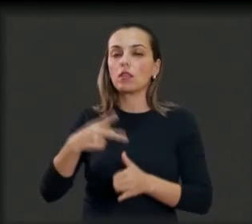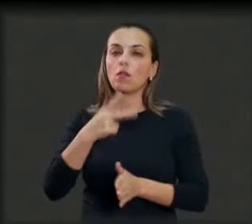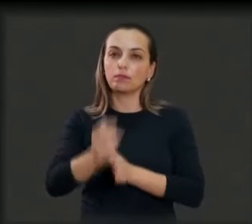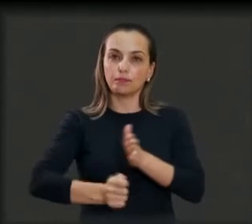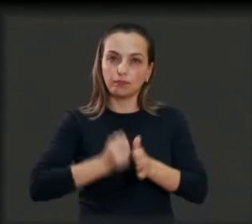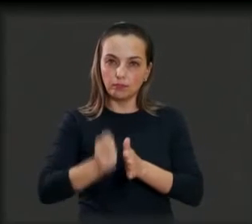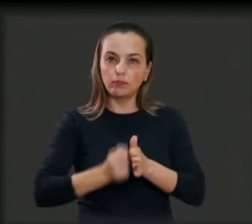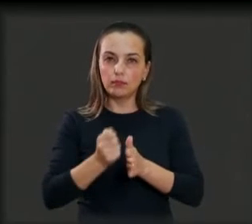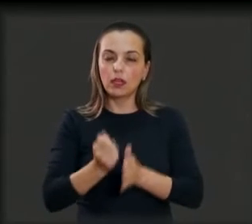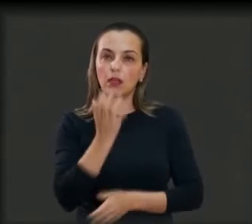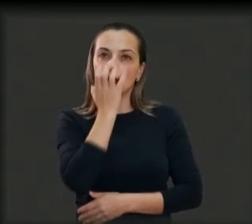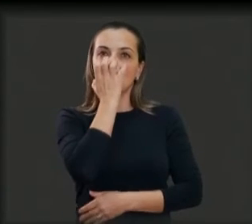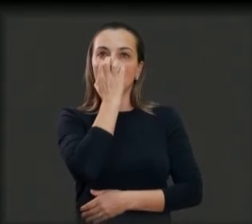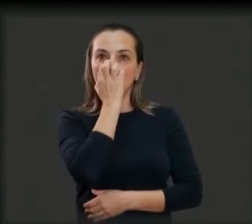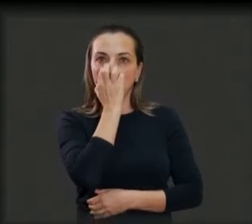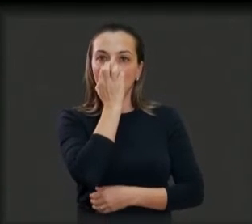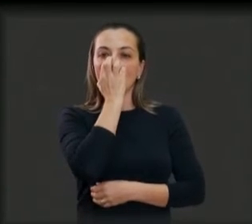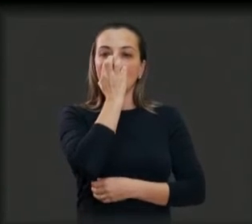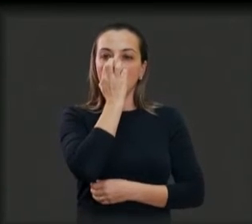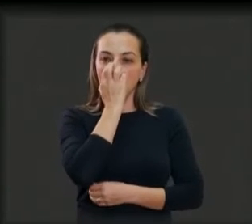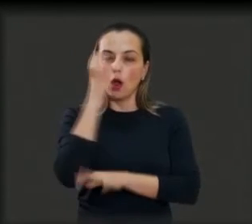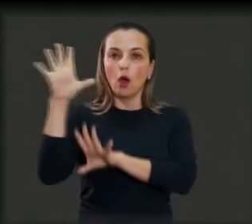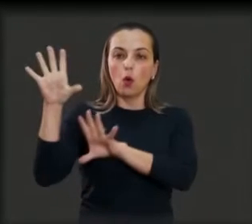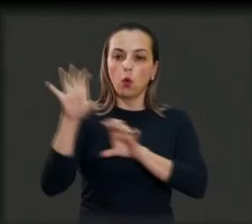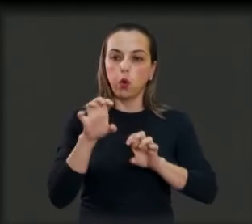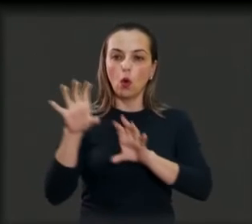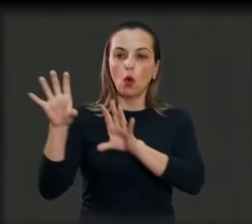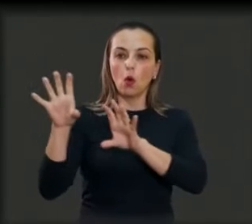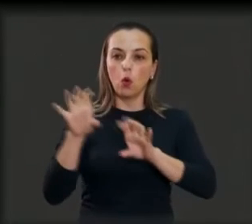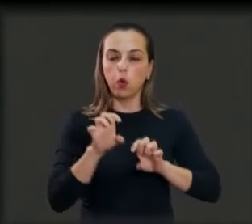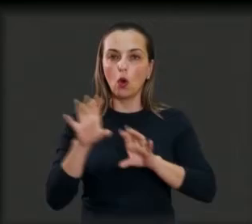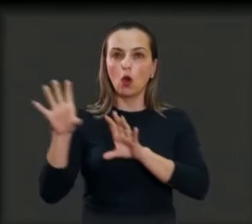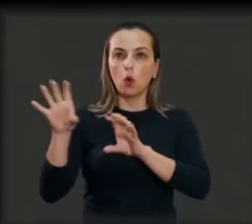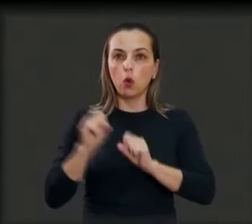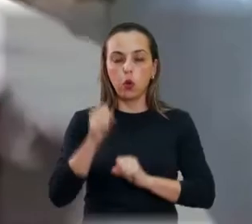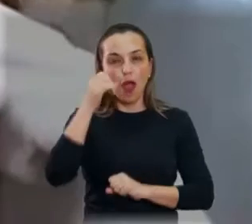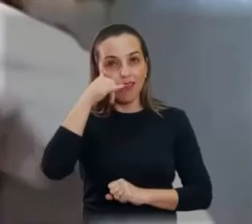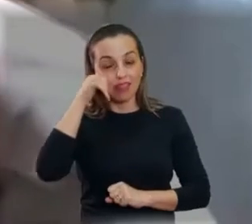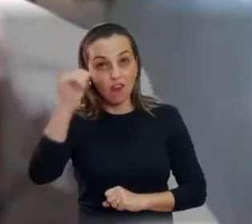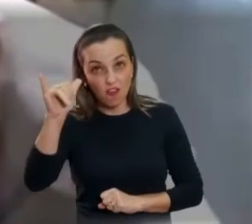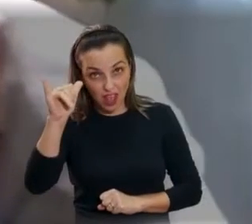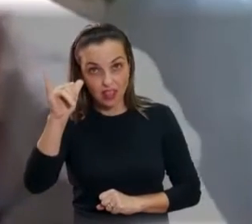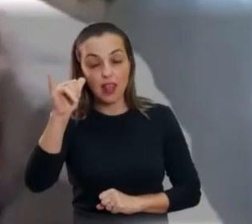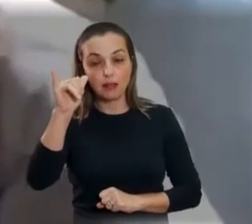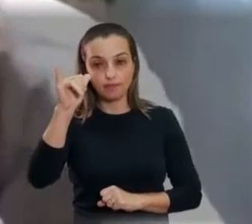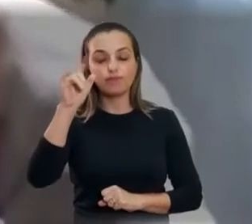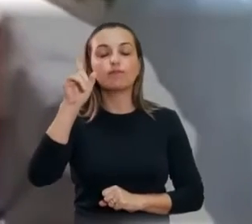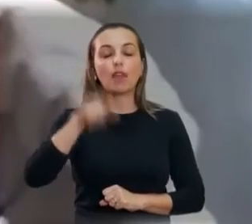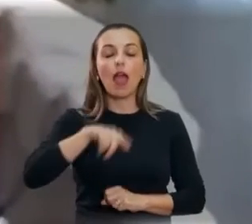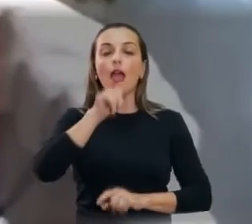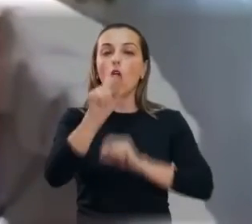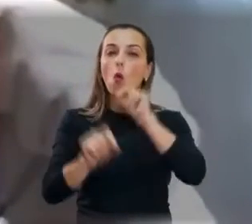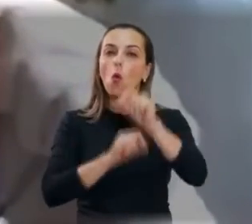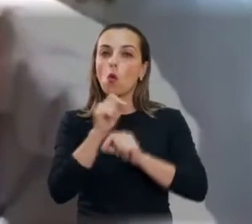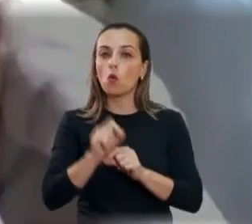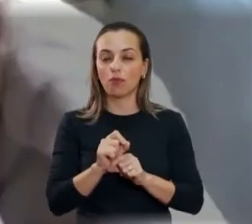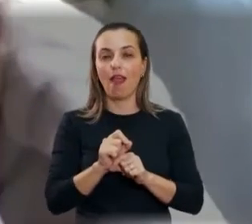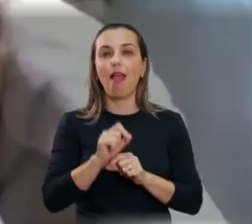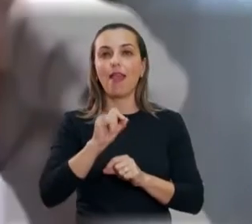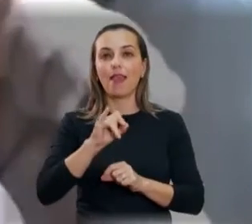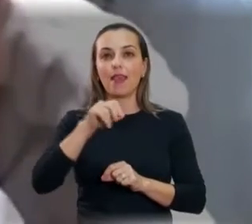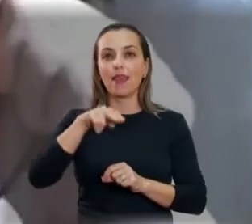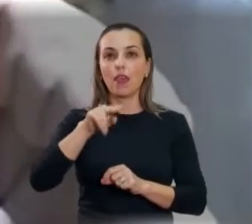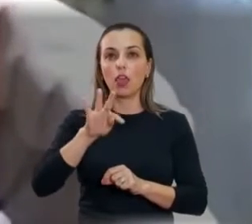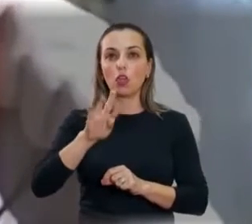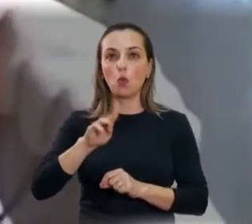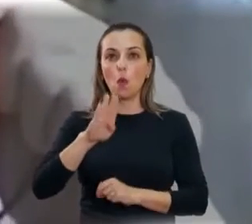Essas máscaras, elas ajudam na redução à necessidade de intubação e de ventilação mecânica e dos riscos